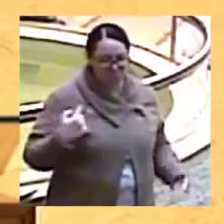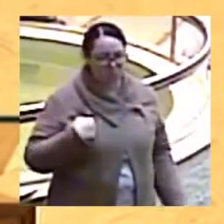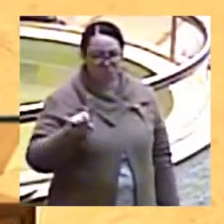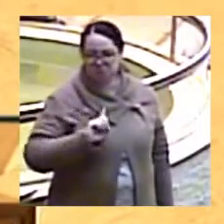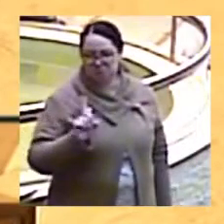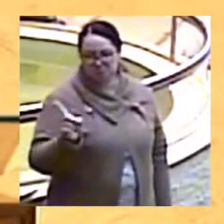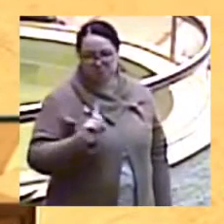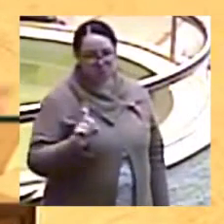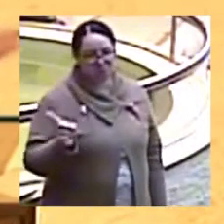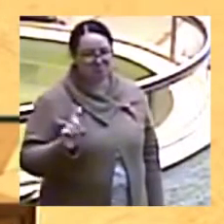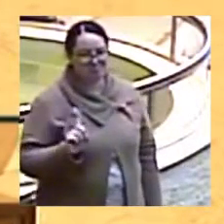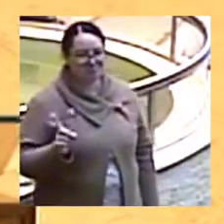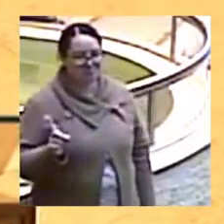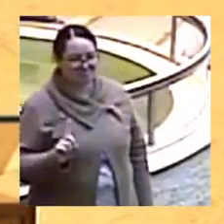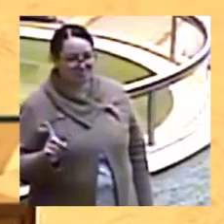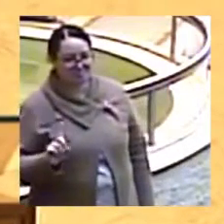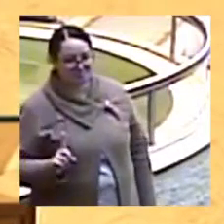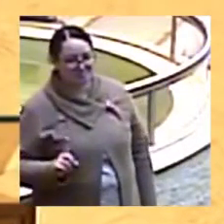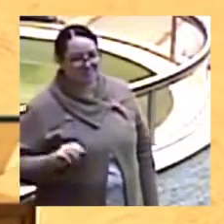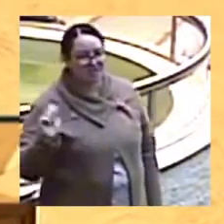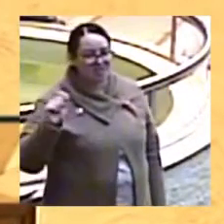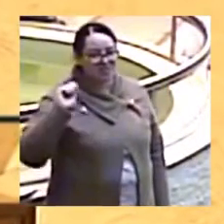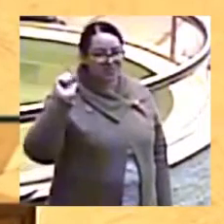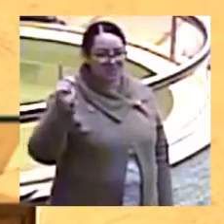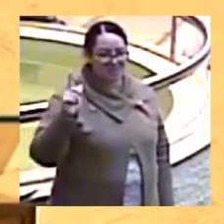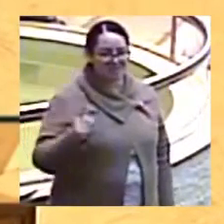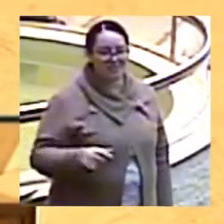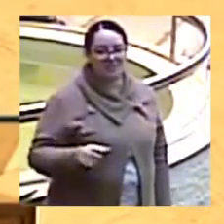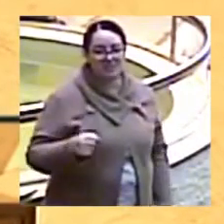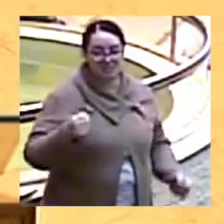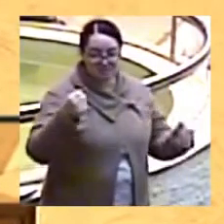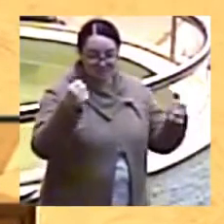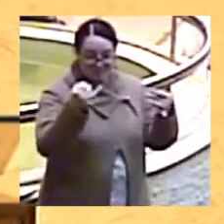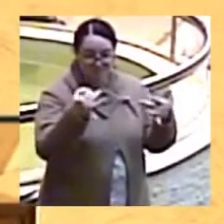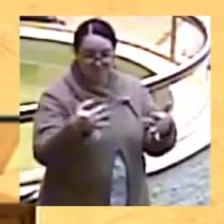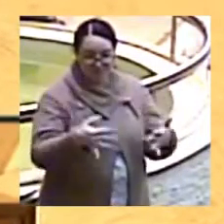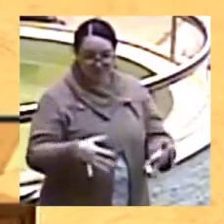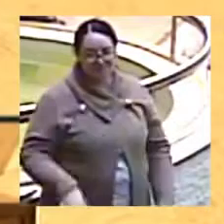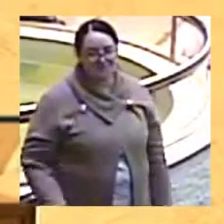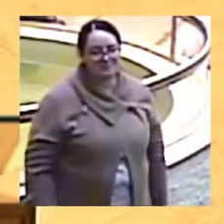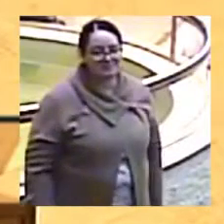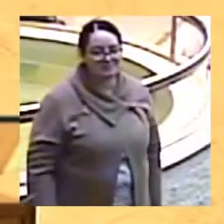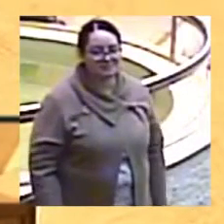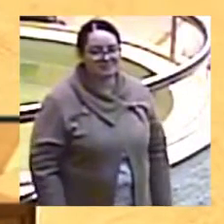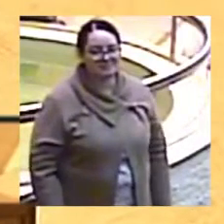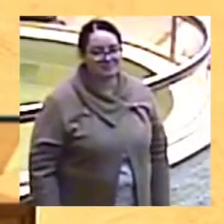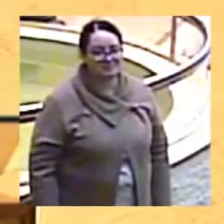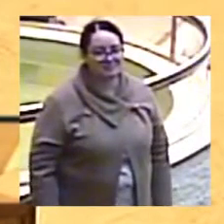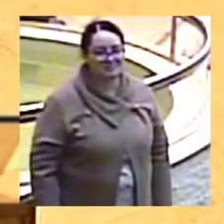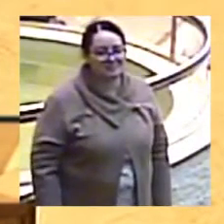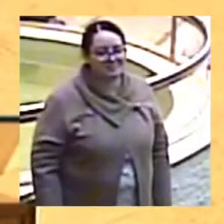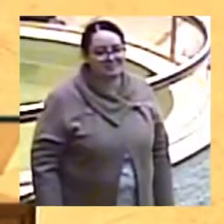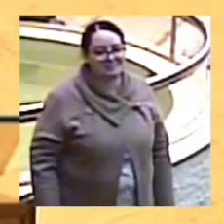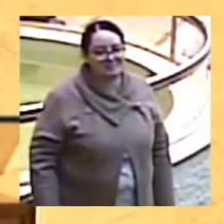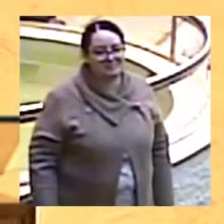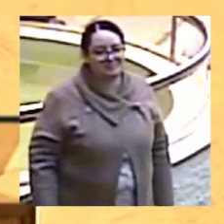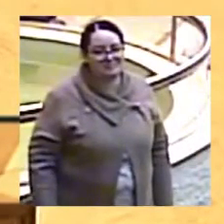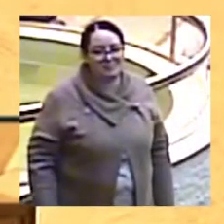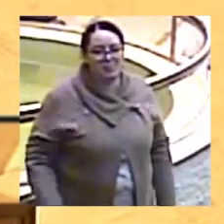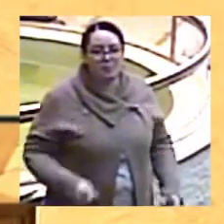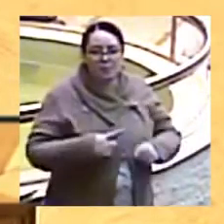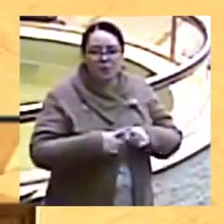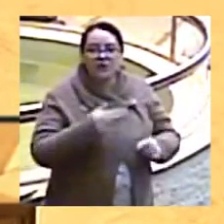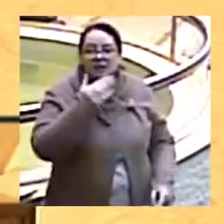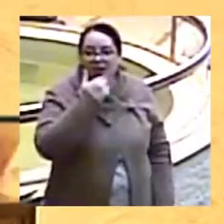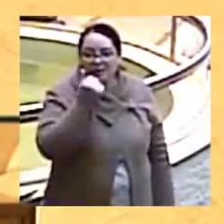diz isso? Aí Davi, encontra aqui, algumas razões, para a sua, para a sua tese. e quais são,